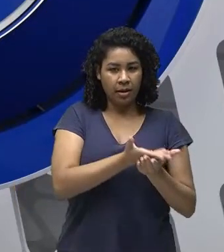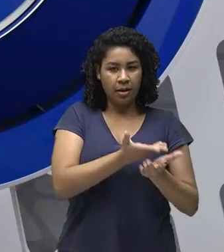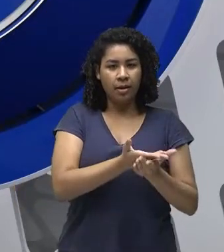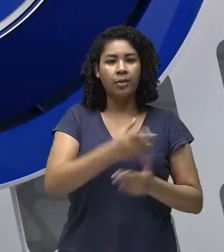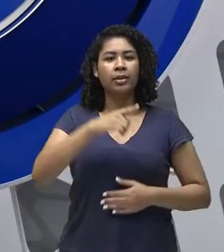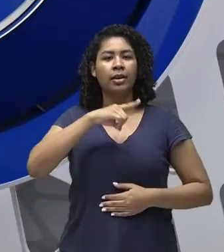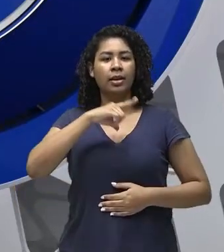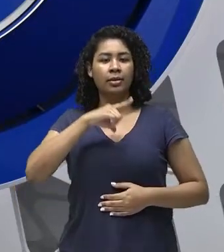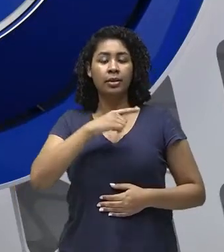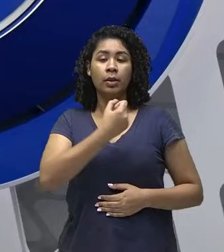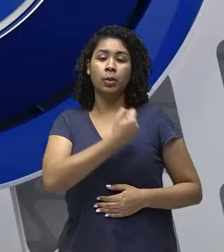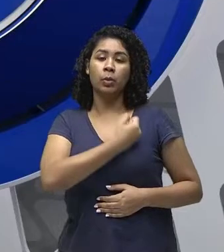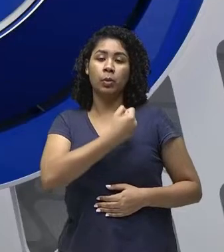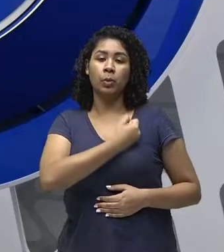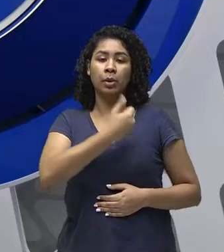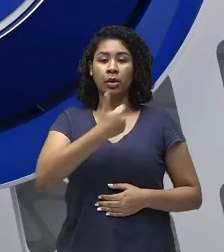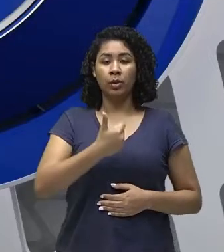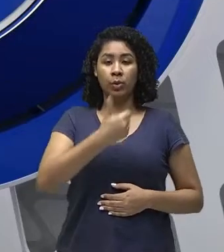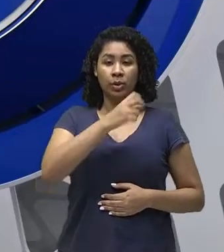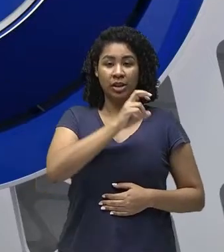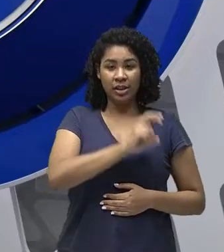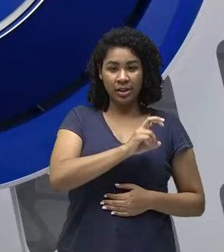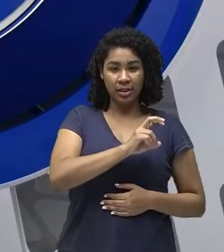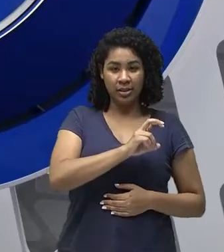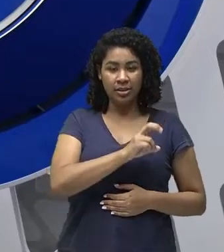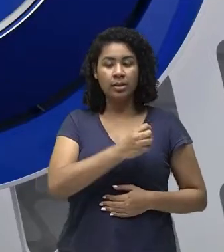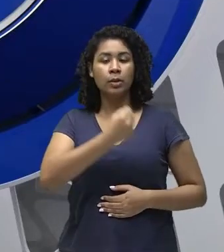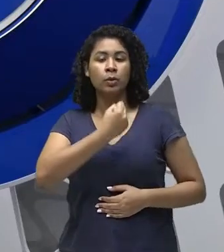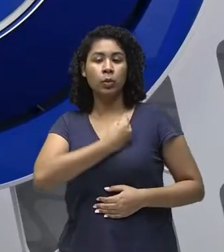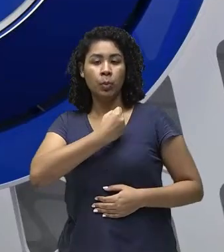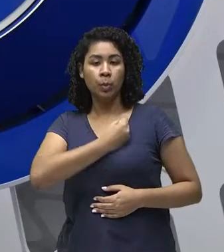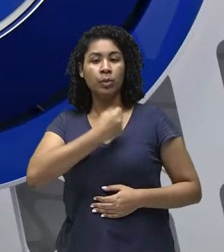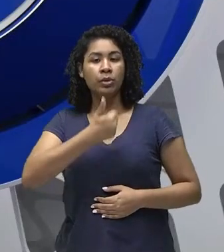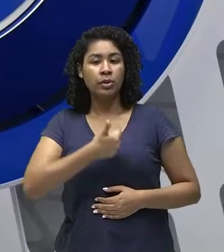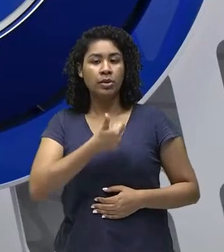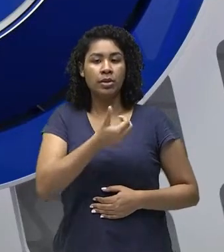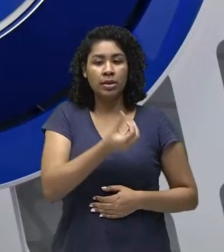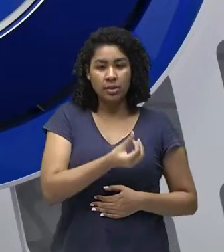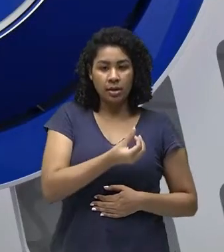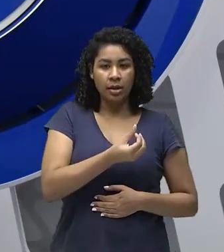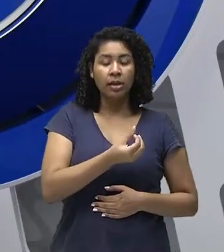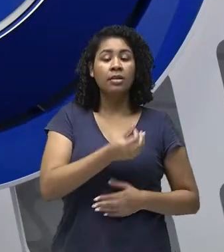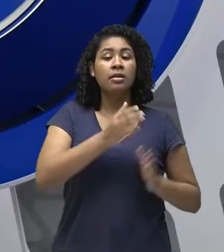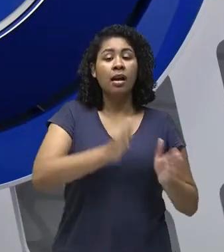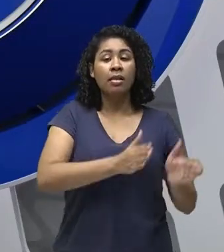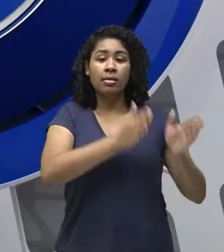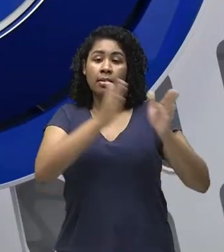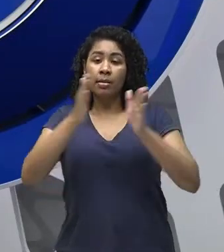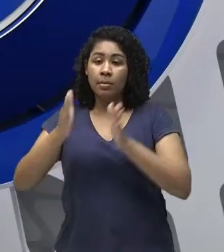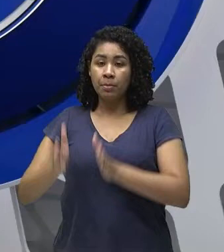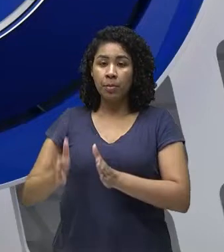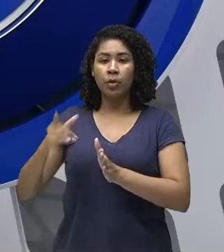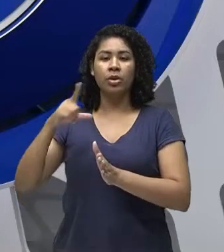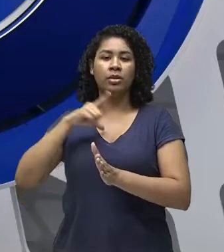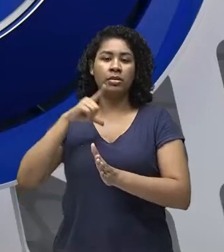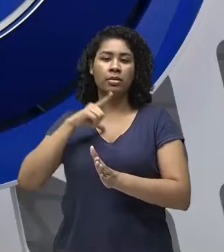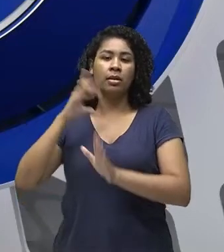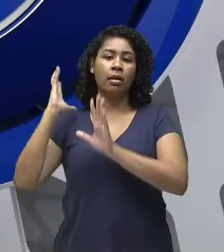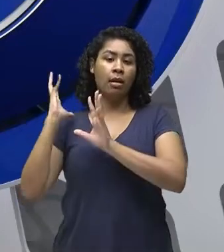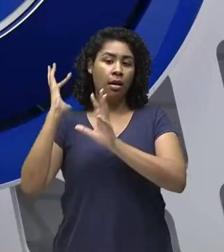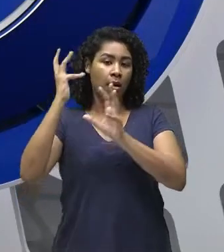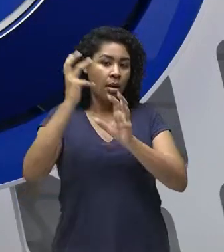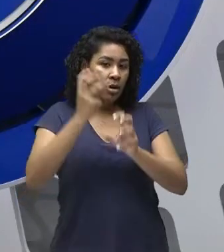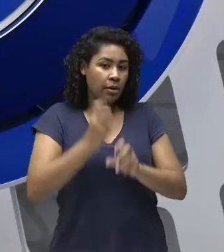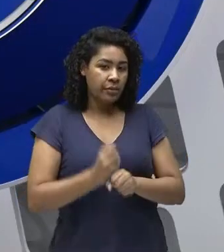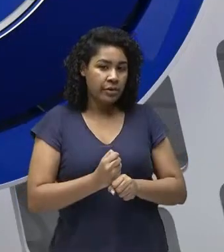aulas 15 e 16, e no próximo momento nós teremos a revisão 1, revisão 2